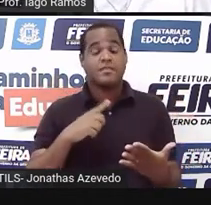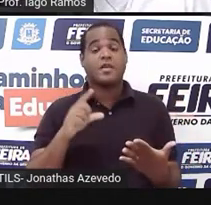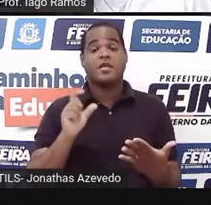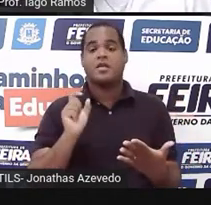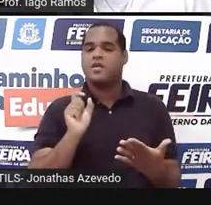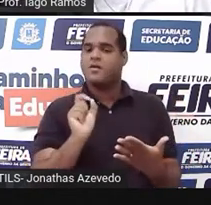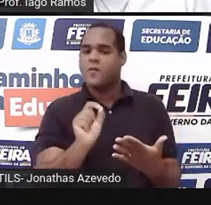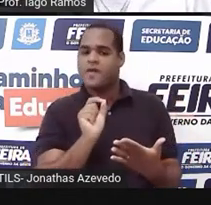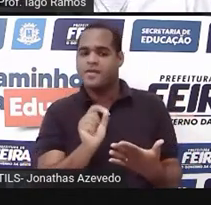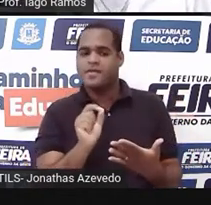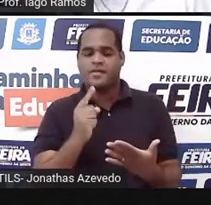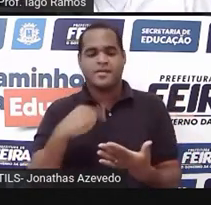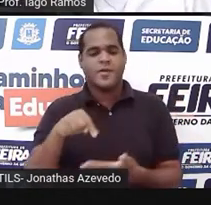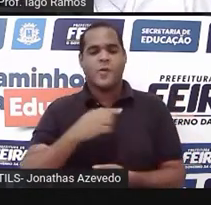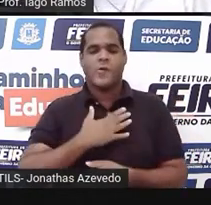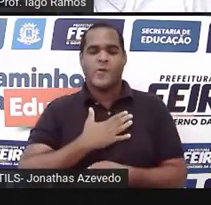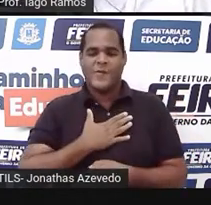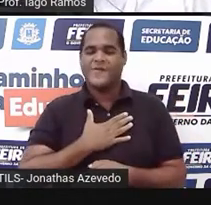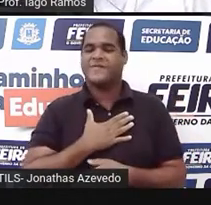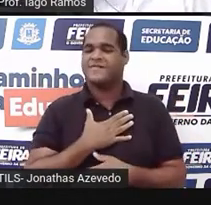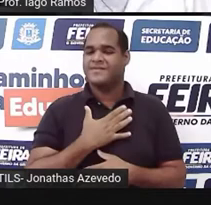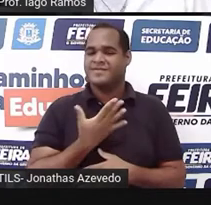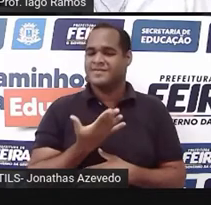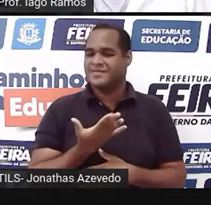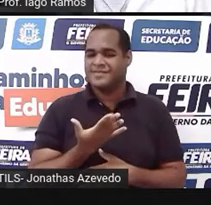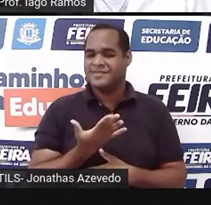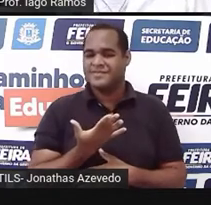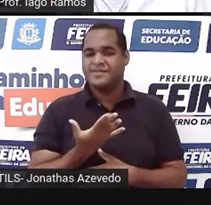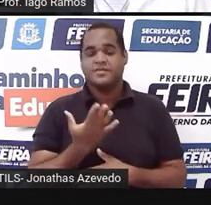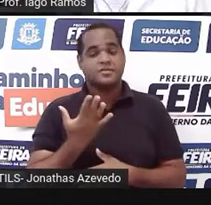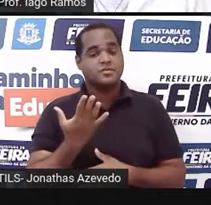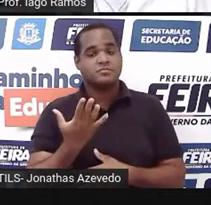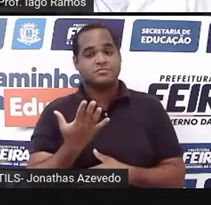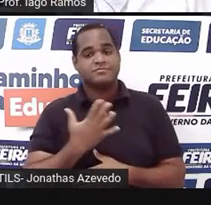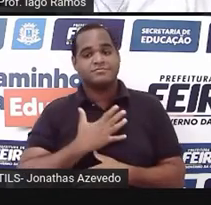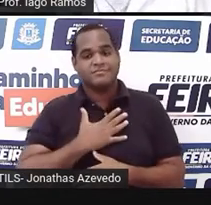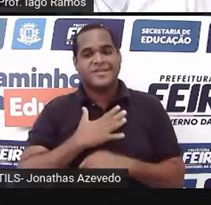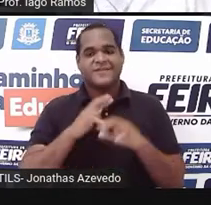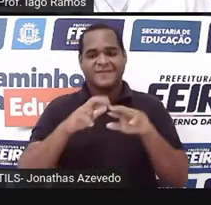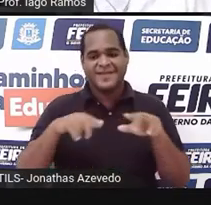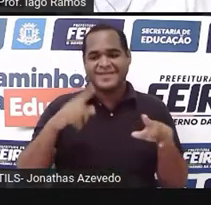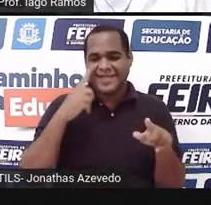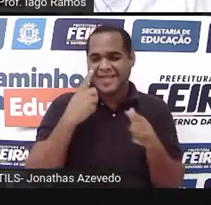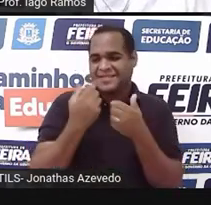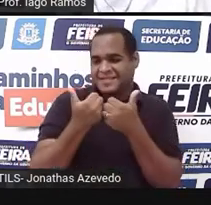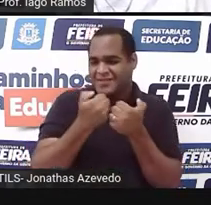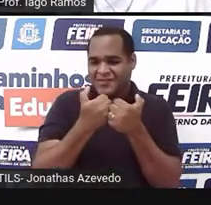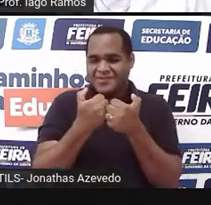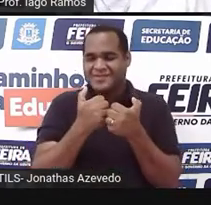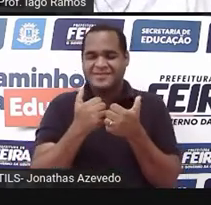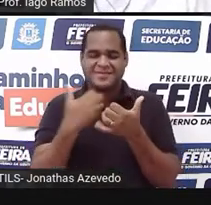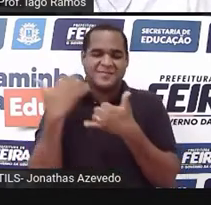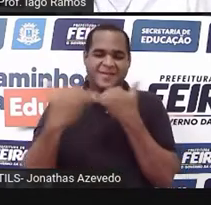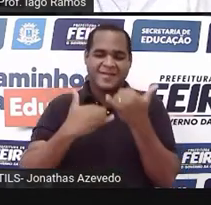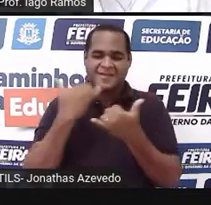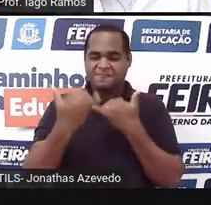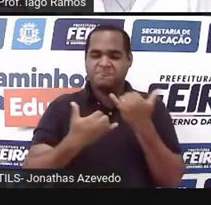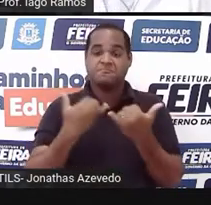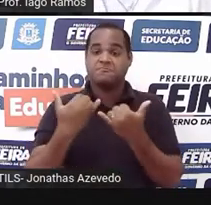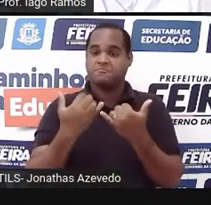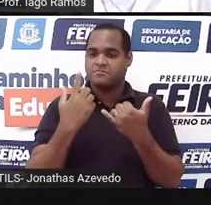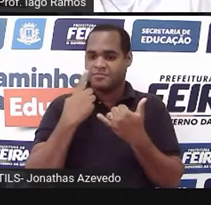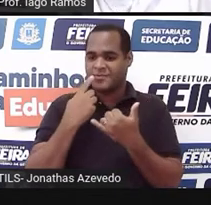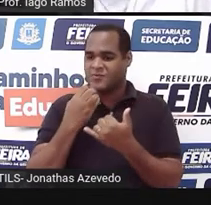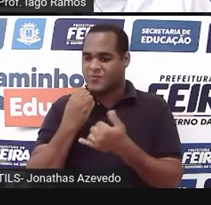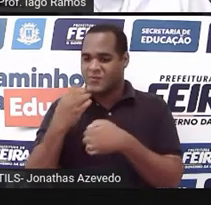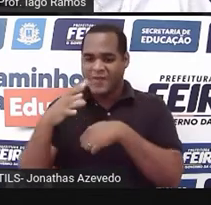de eu gosto muito desse tipo de dia de jogo e não pensa assim né eu